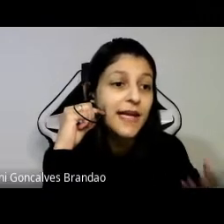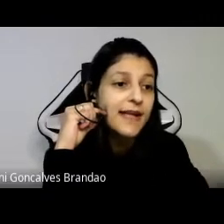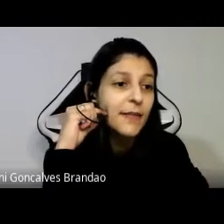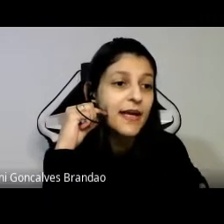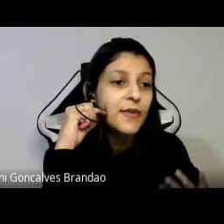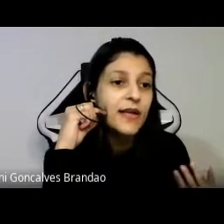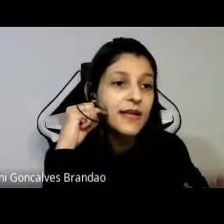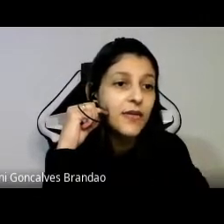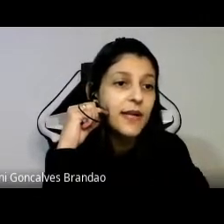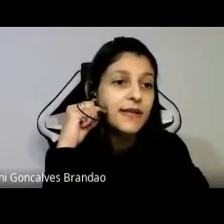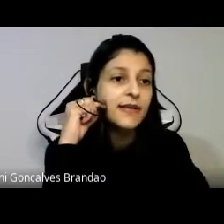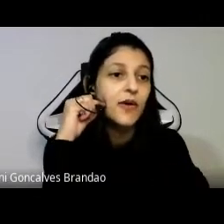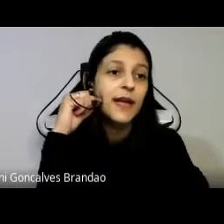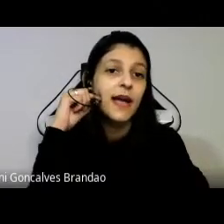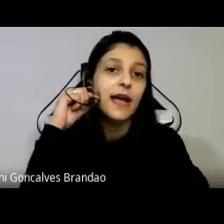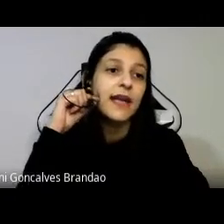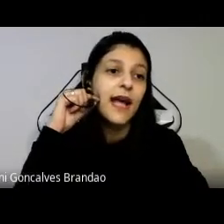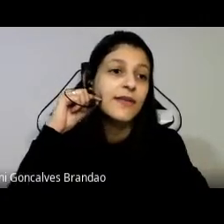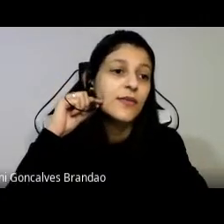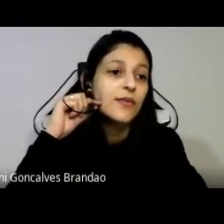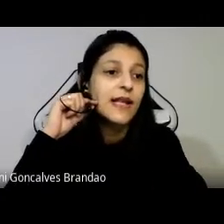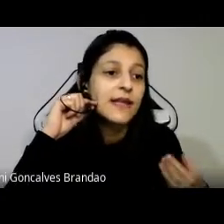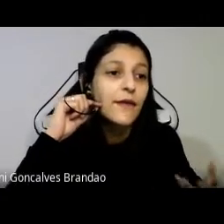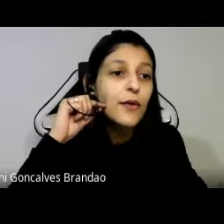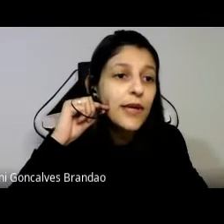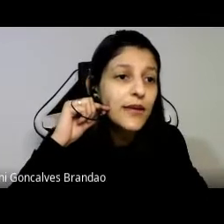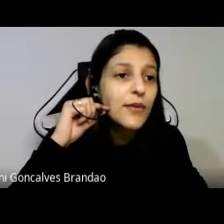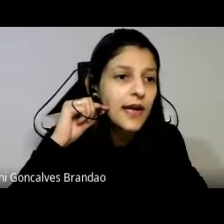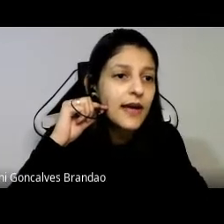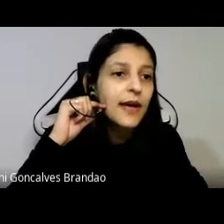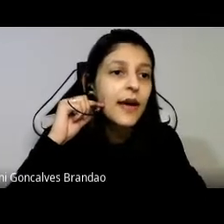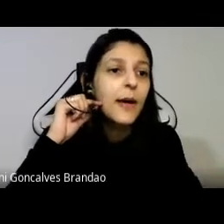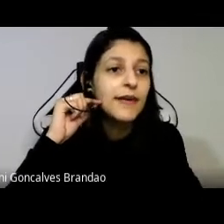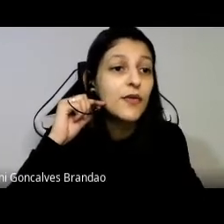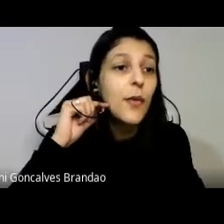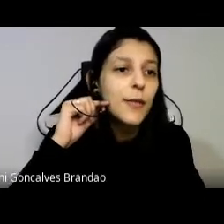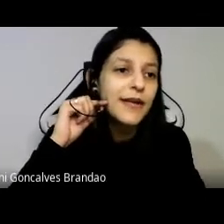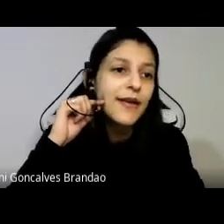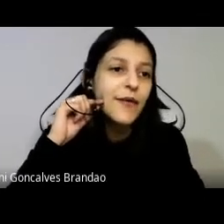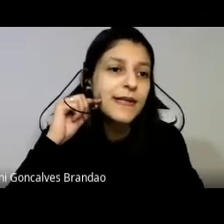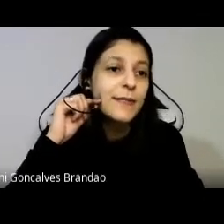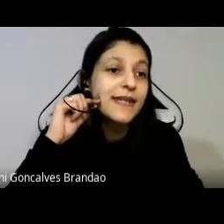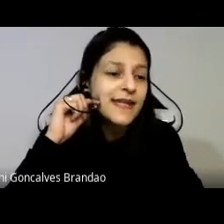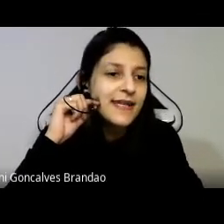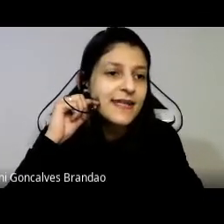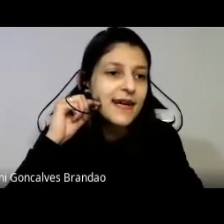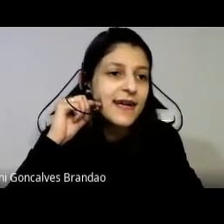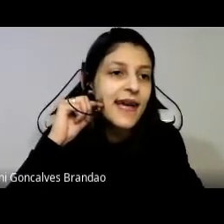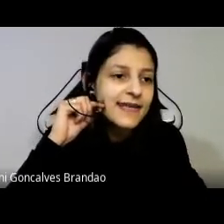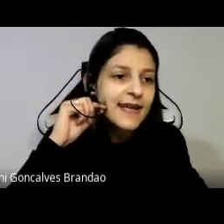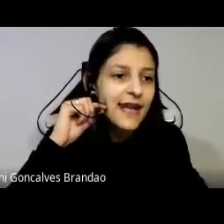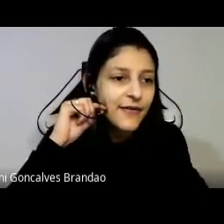o nosso pensamento ali sobre aquele assunto, ele está fluindo, né? Mas no momento que você